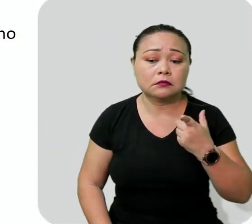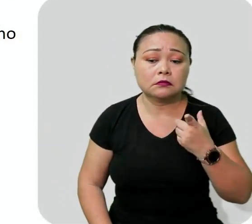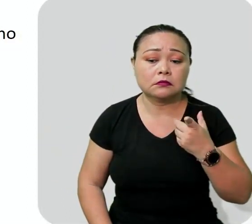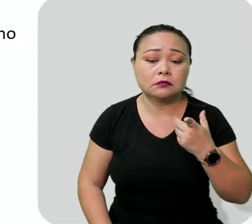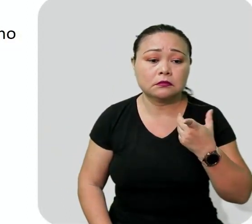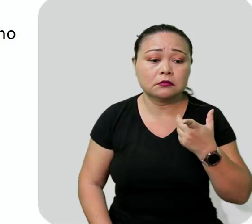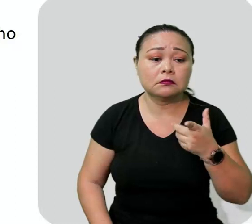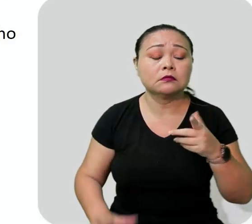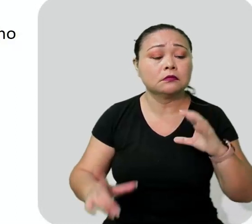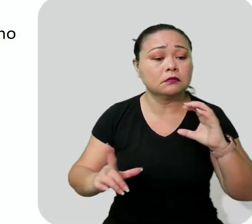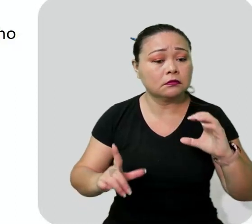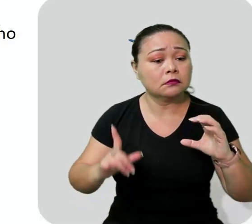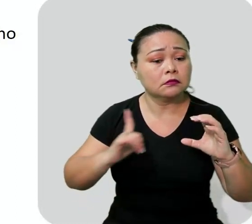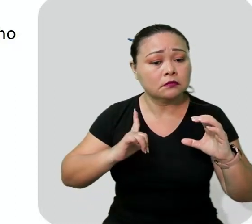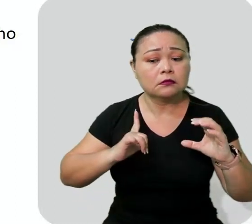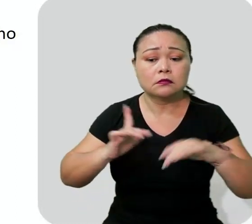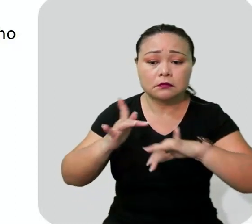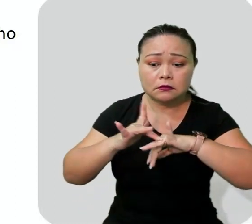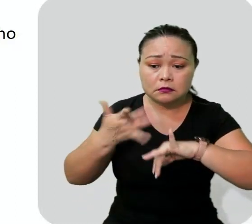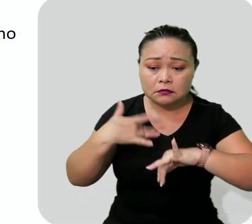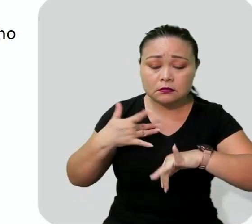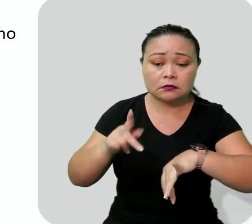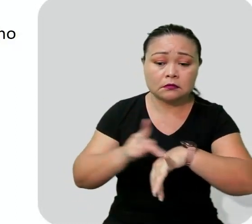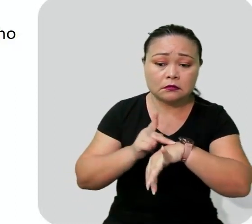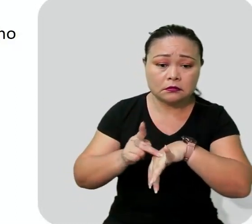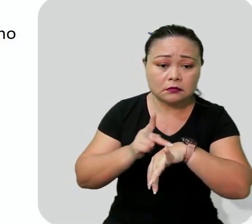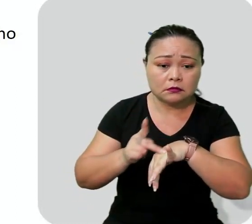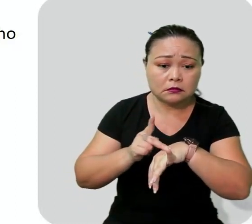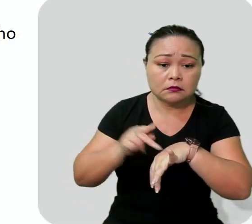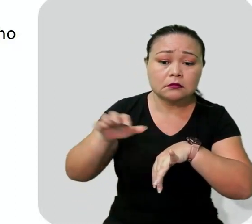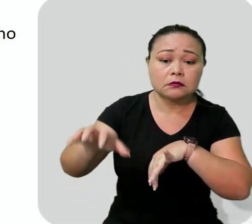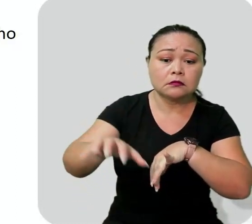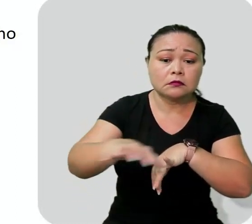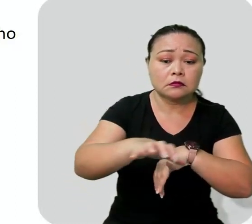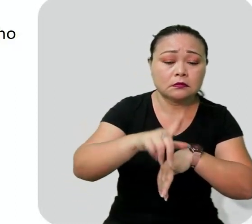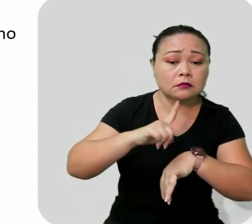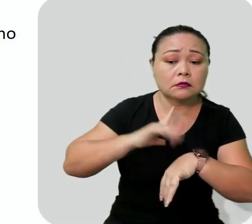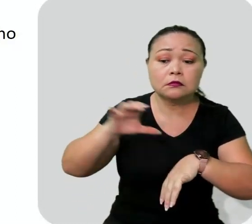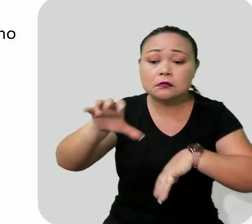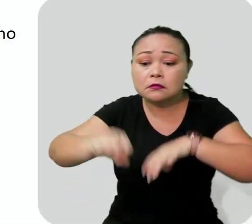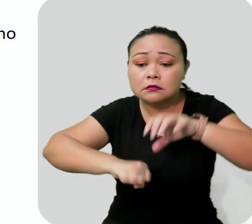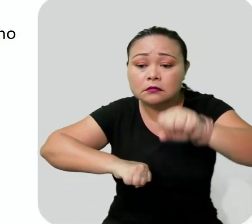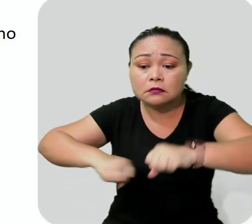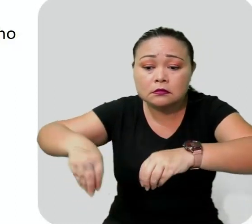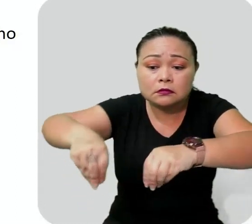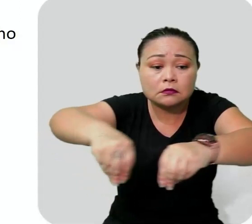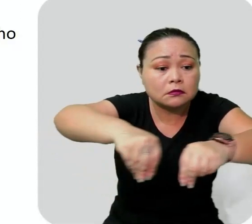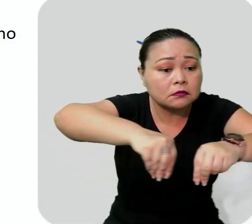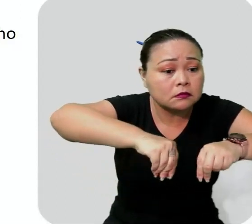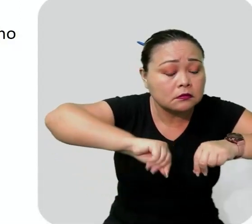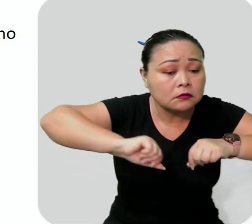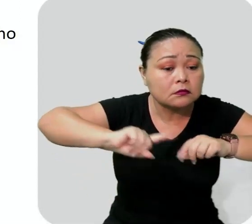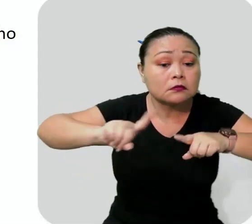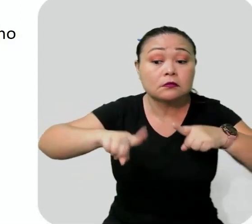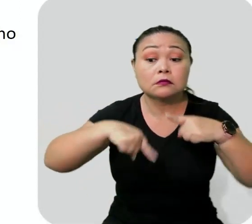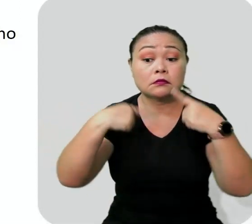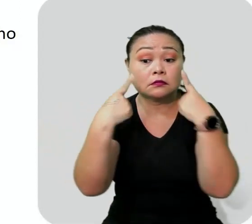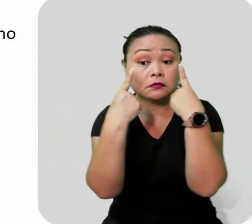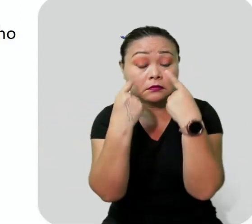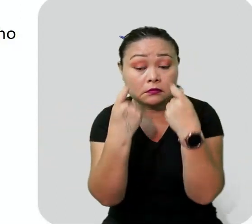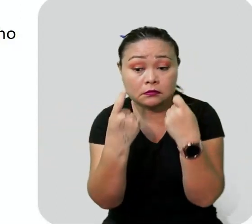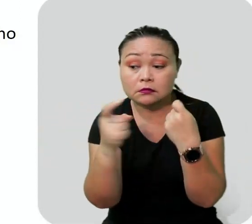Devido à existência do ouro e da prata nas regiões que eles ocupavam e ao interesse